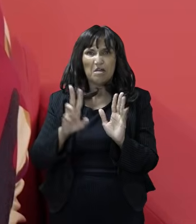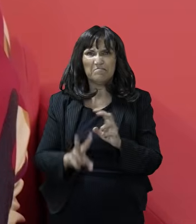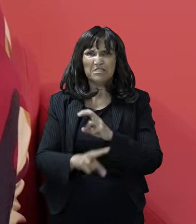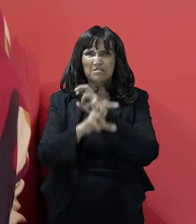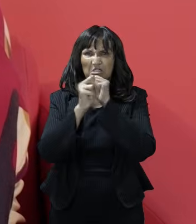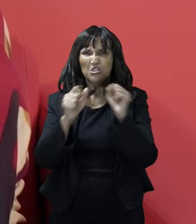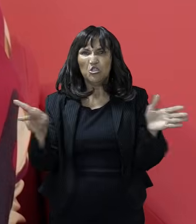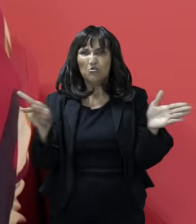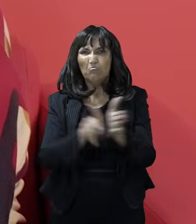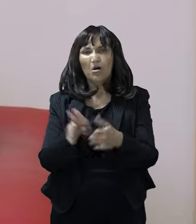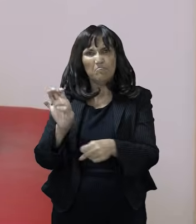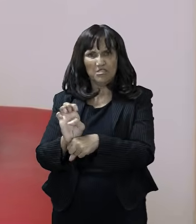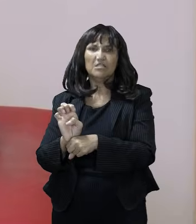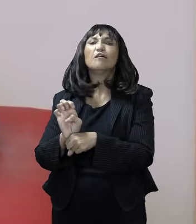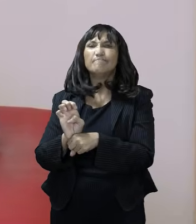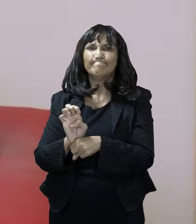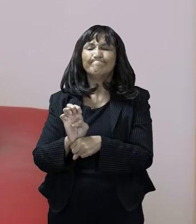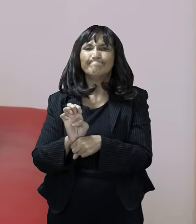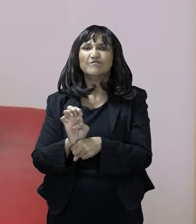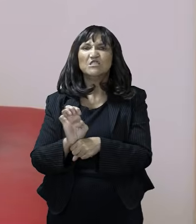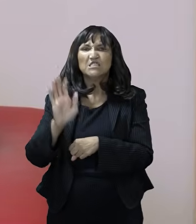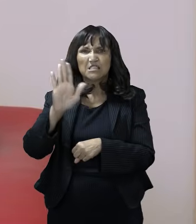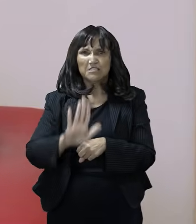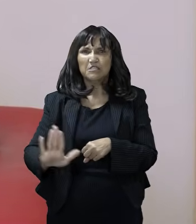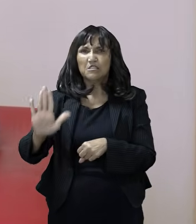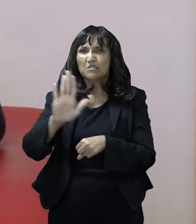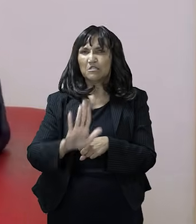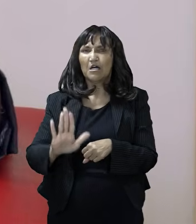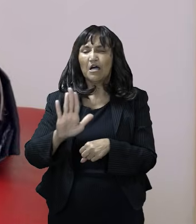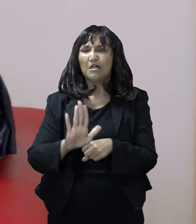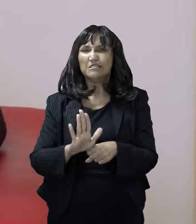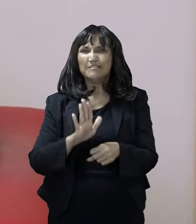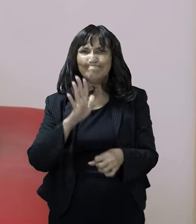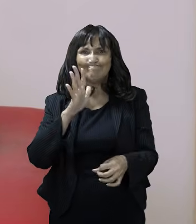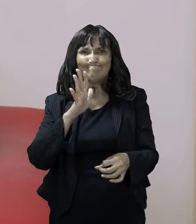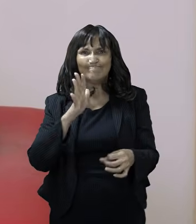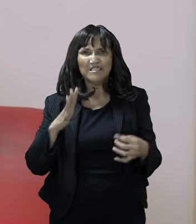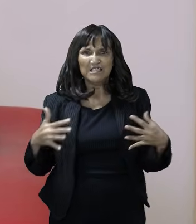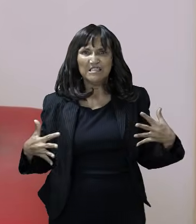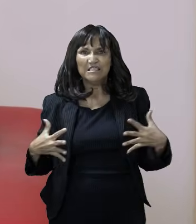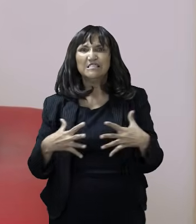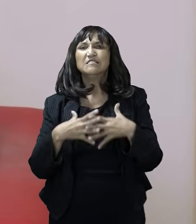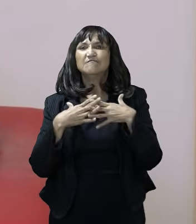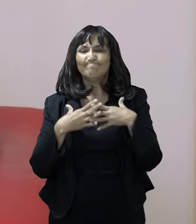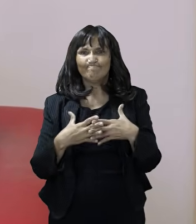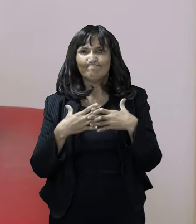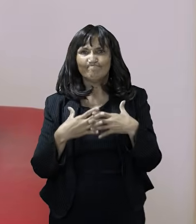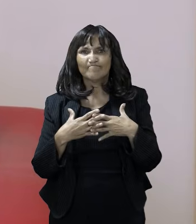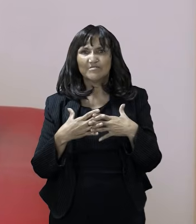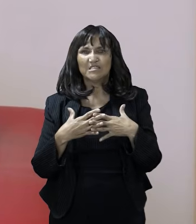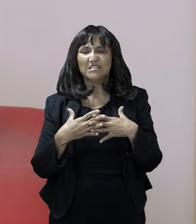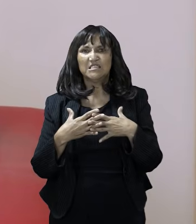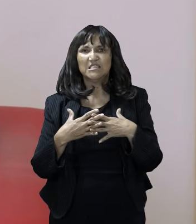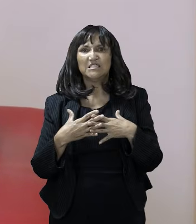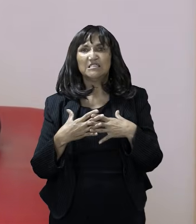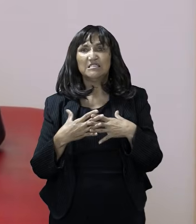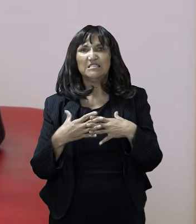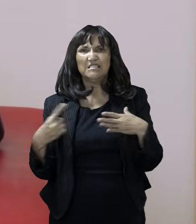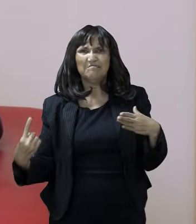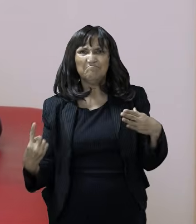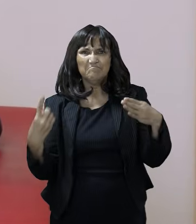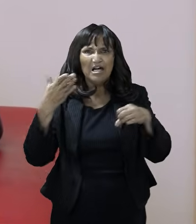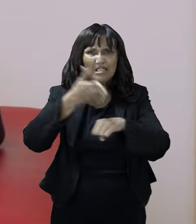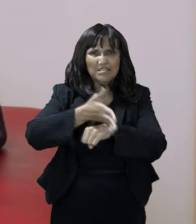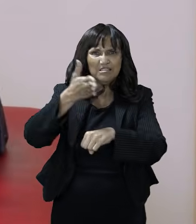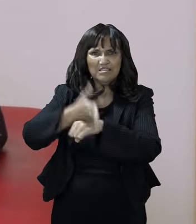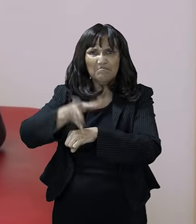próprio Estado, né? Os Estados nacionais, que interfere, não só na vida, no cotidiano das